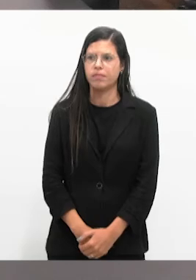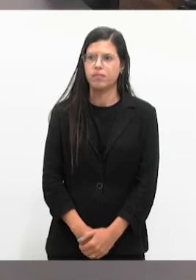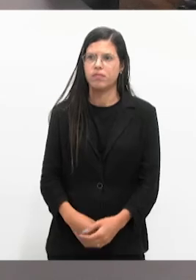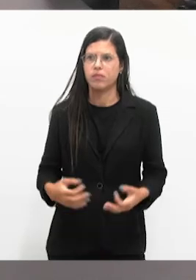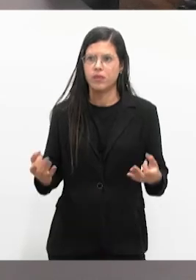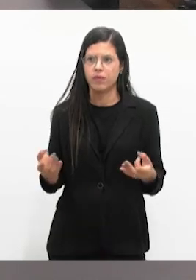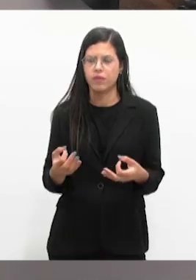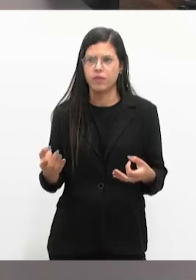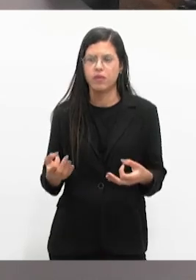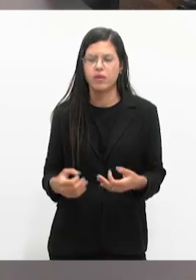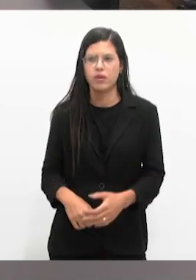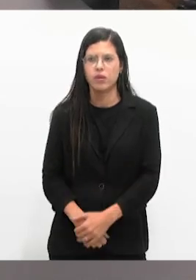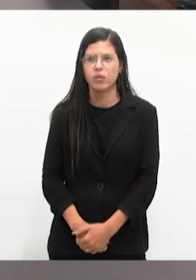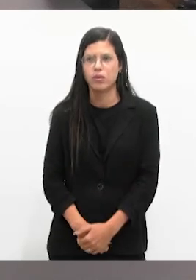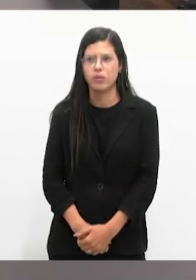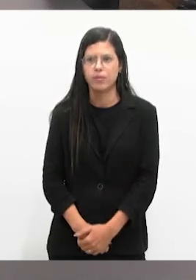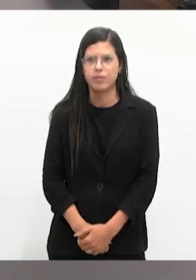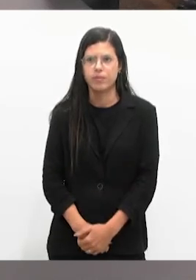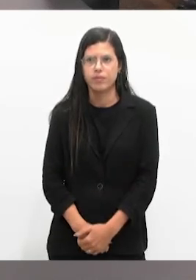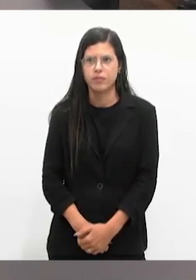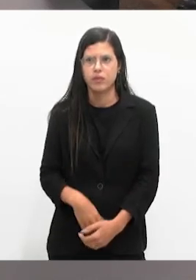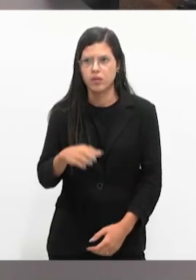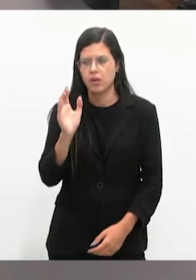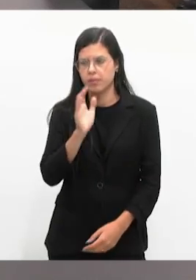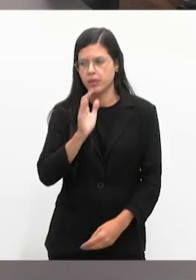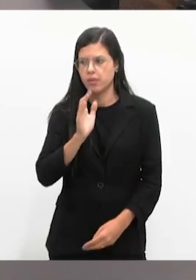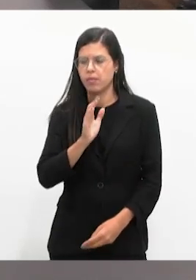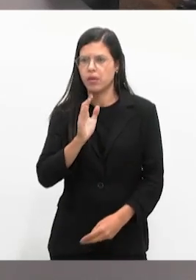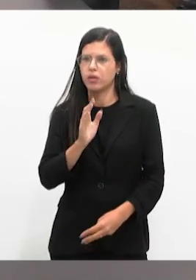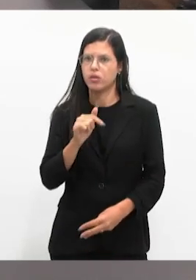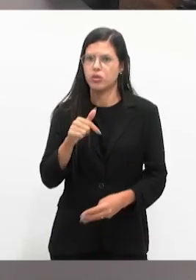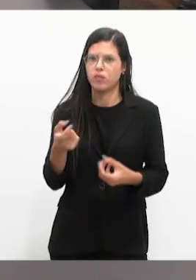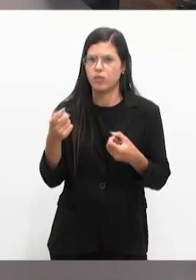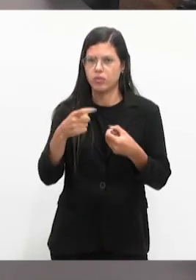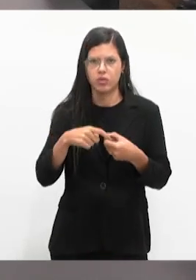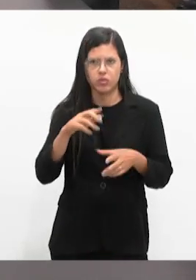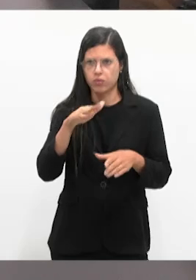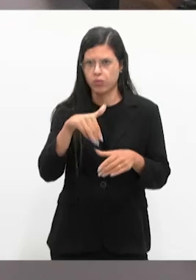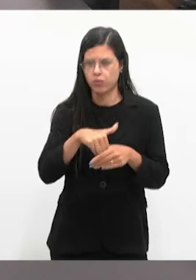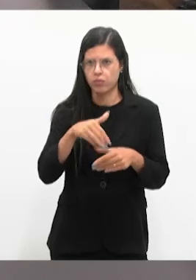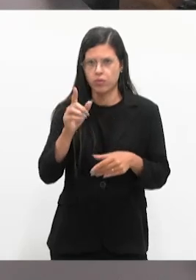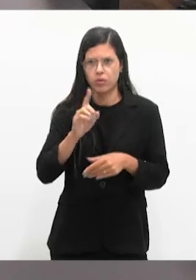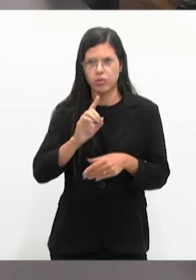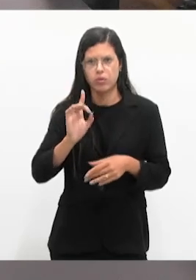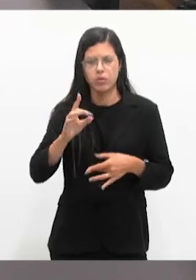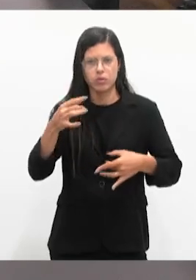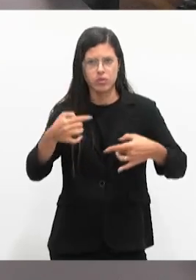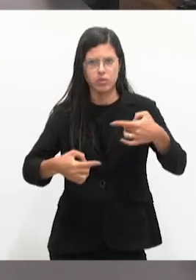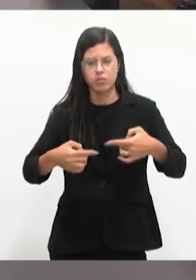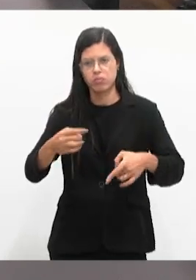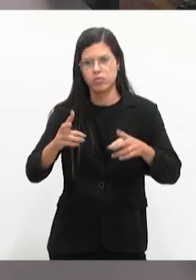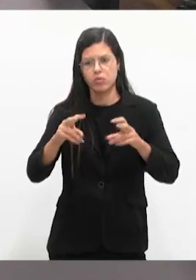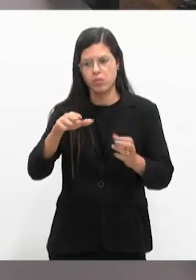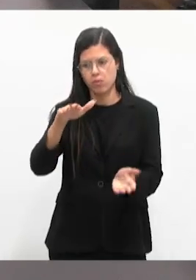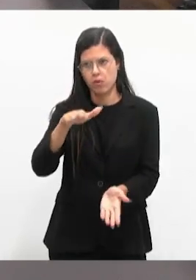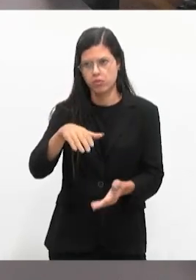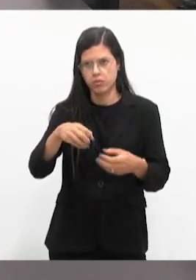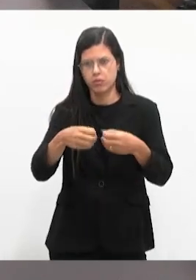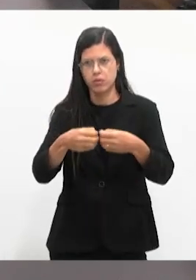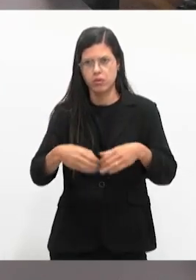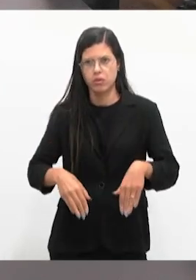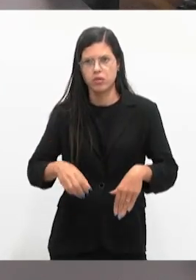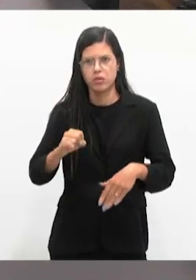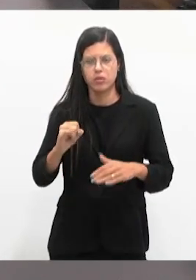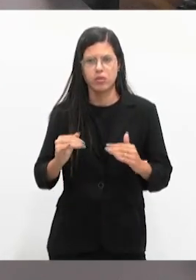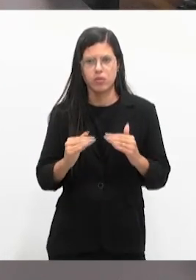Perfeito. Chamando rapidamente os trabalhos à ordem, porque nós não votamos, apenas discutimos, apenas para votar o bloco de prejudicabilidade. Os senhores